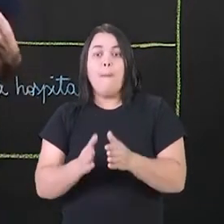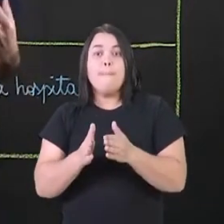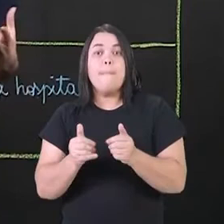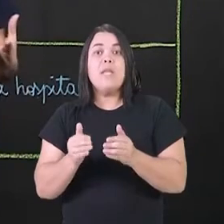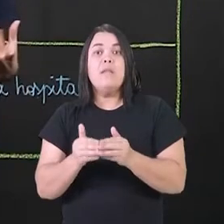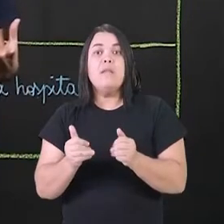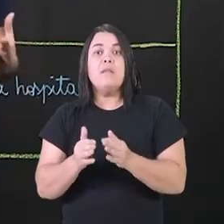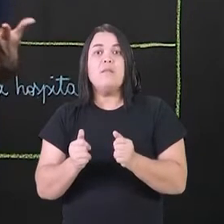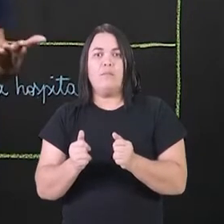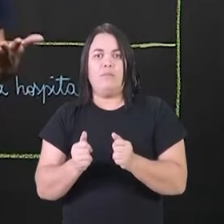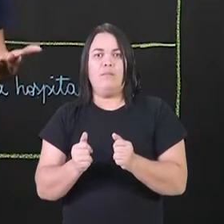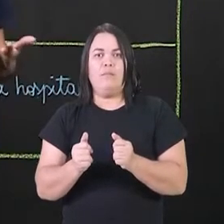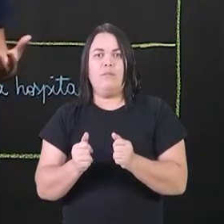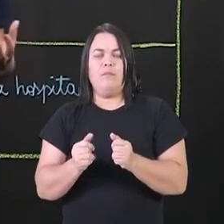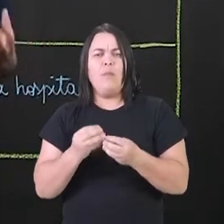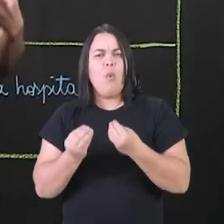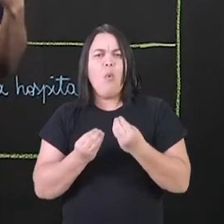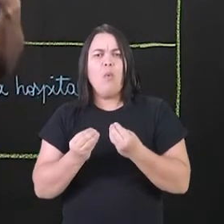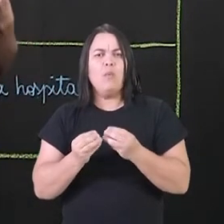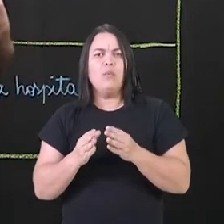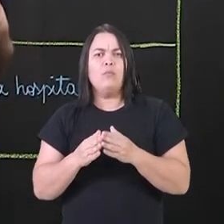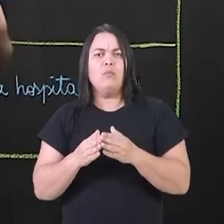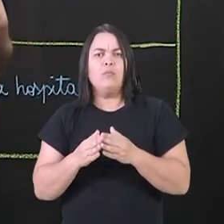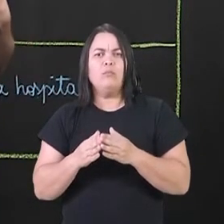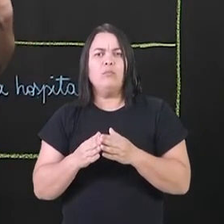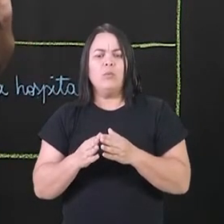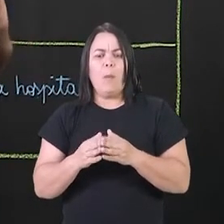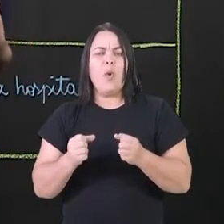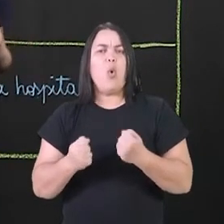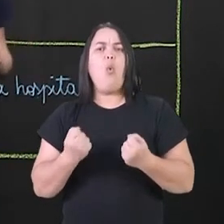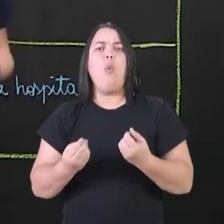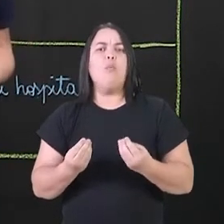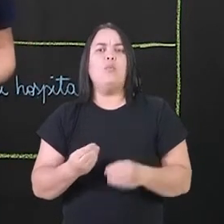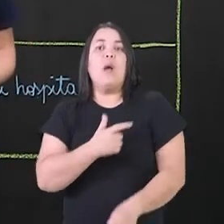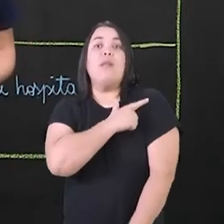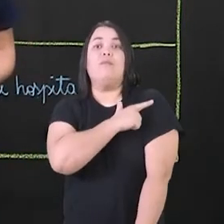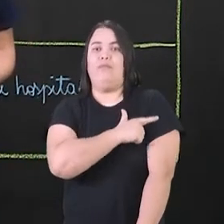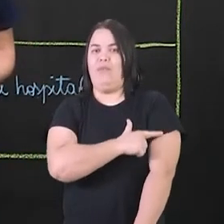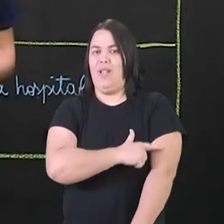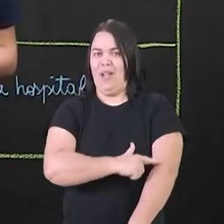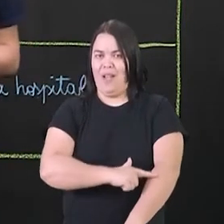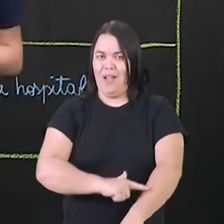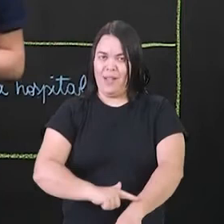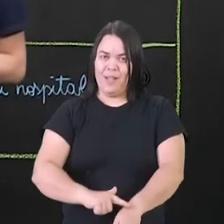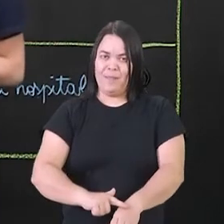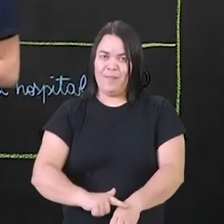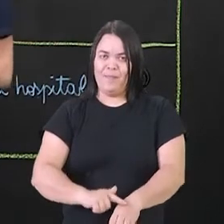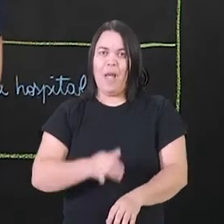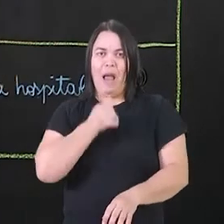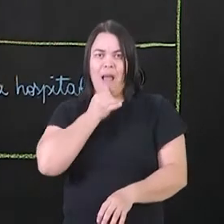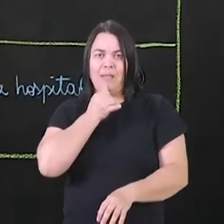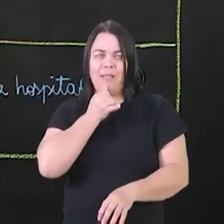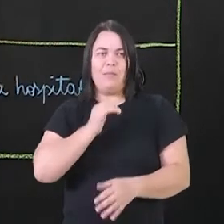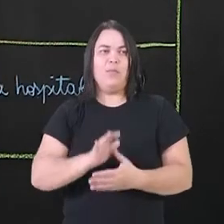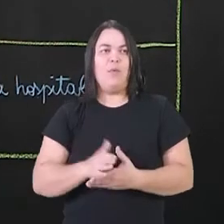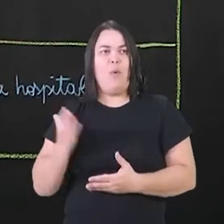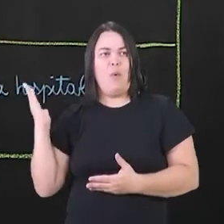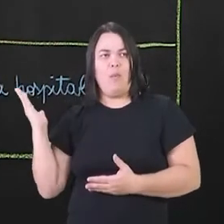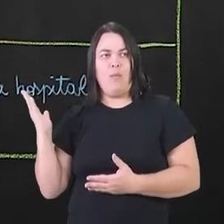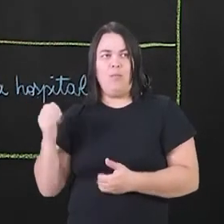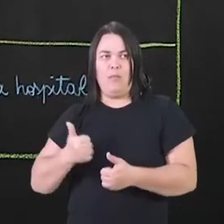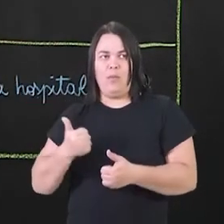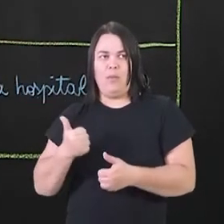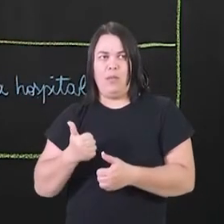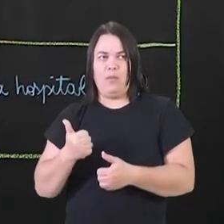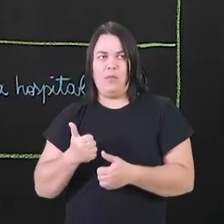pedir uma solicitação, mas uma solicitação de uma forma bem educada. Quando eu pedi aqui, olha,